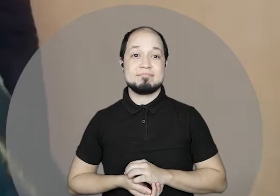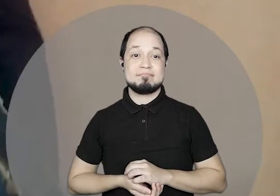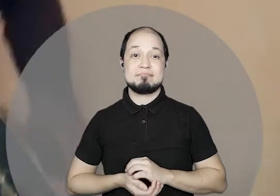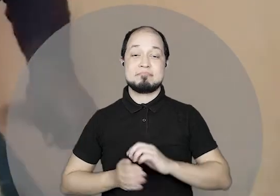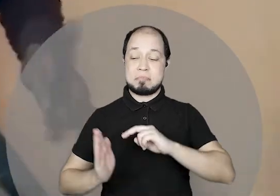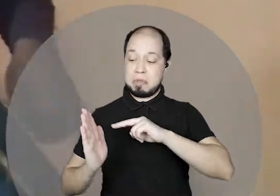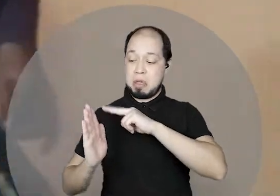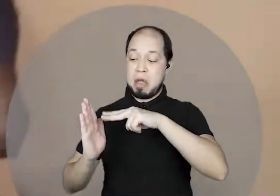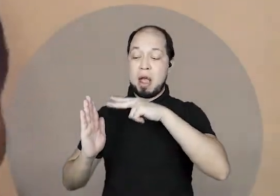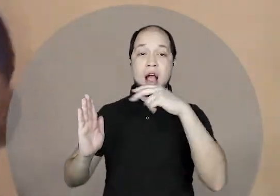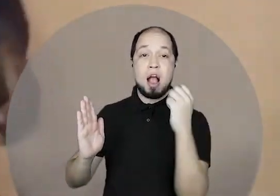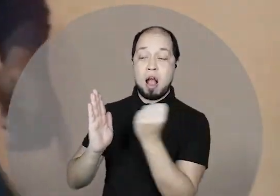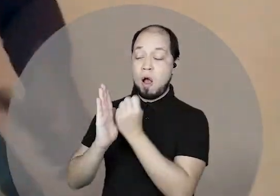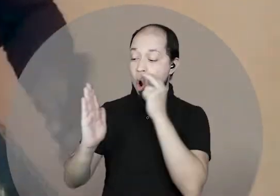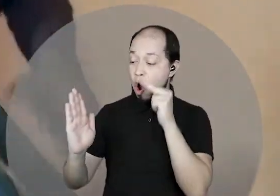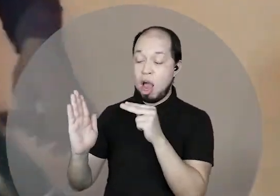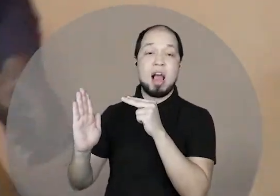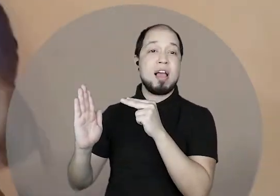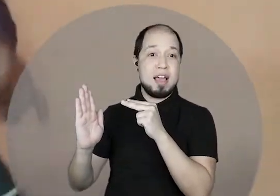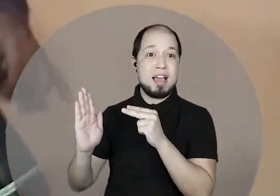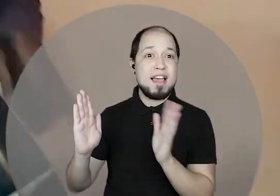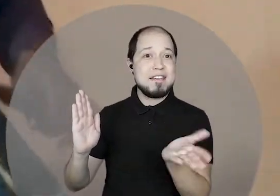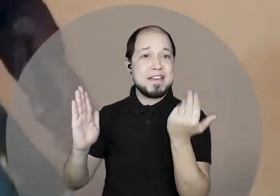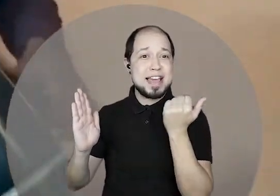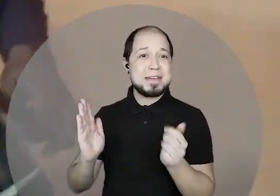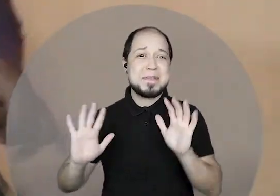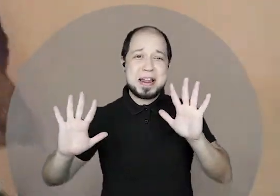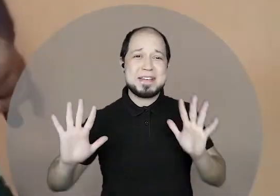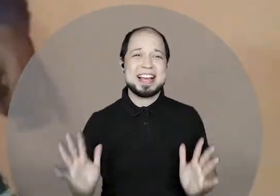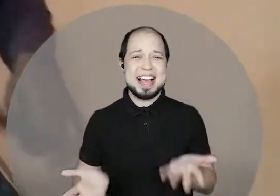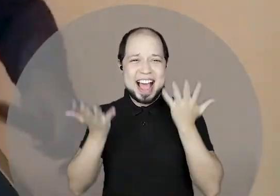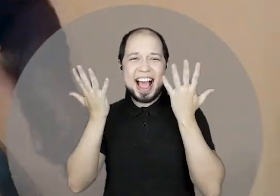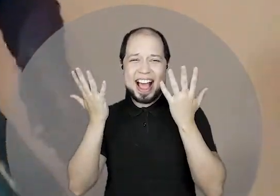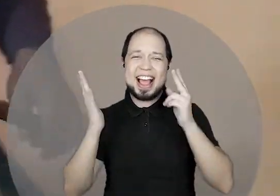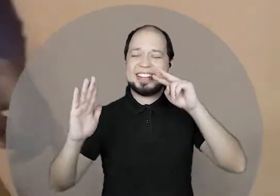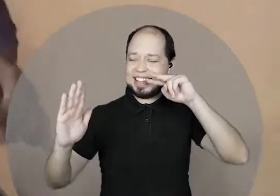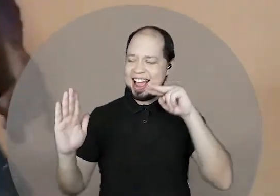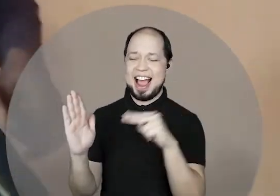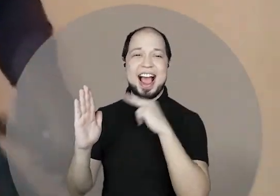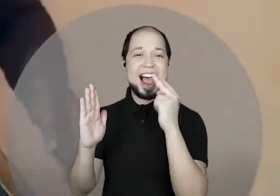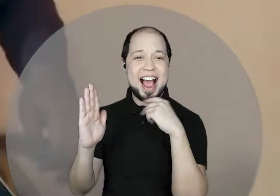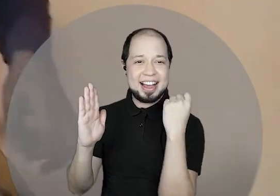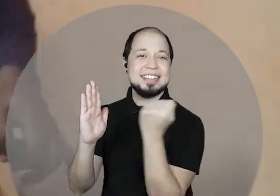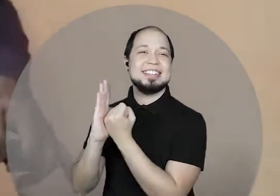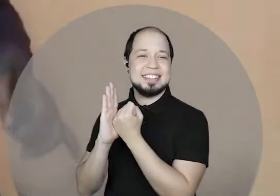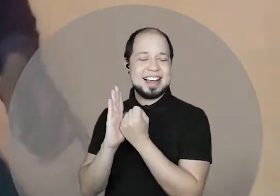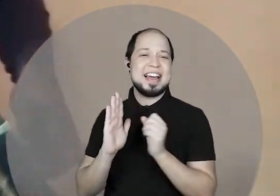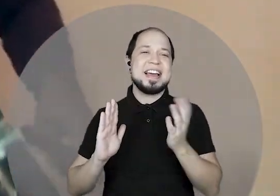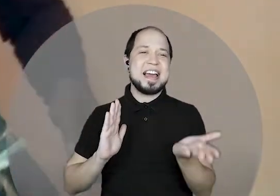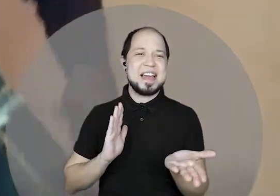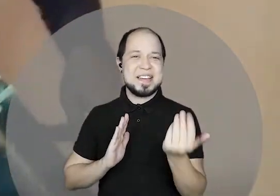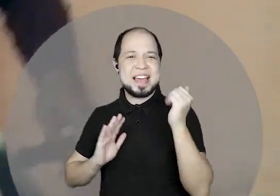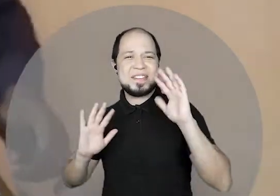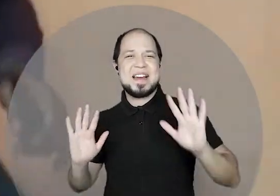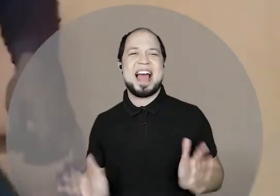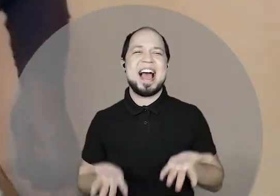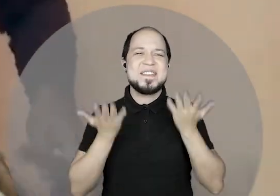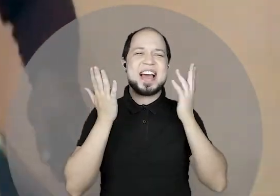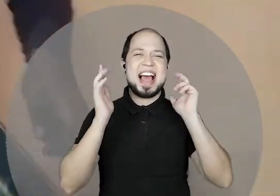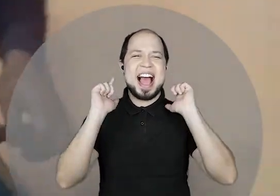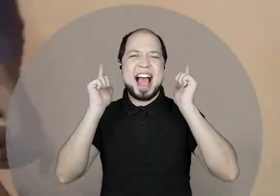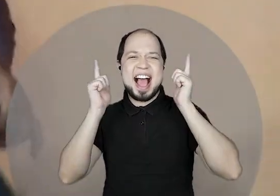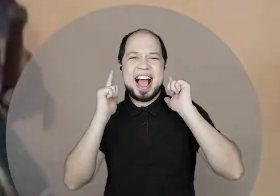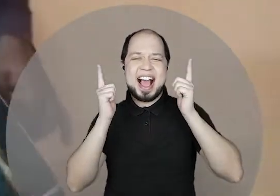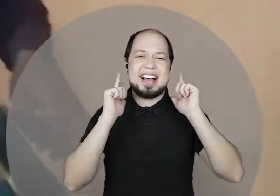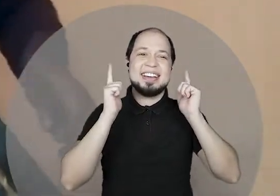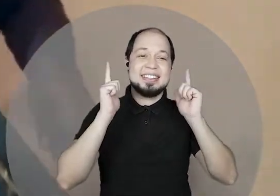Olha o meu emblema e cai na gandaia. Olha o meu emblema e cai na gandaia. Olha o meu emblema e cai na gandaia. Olha o meu emblema